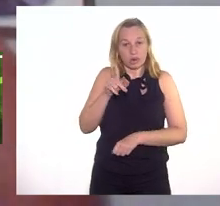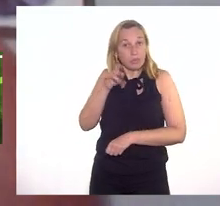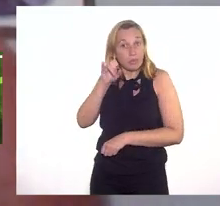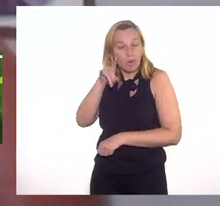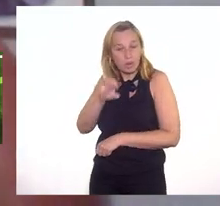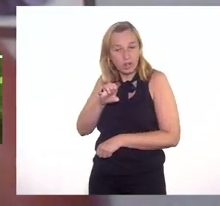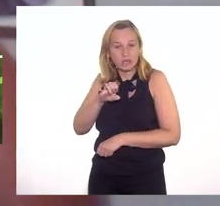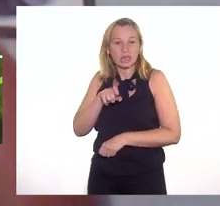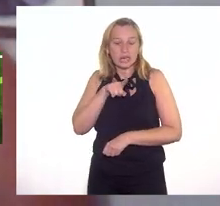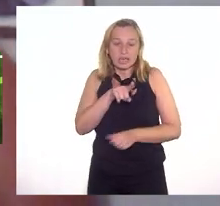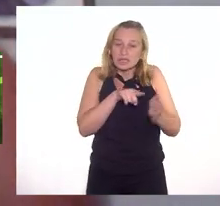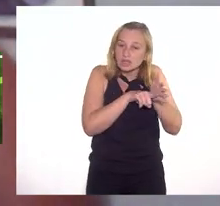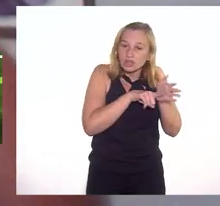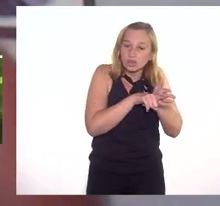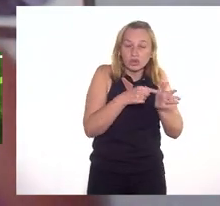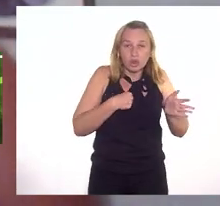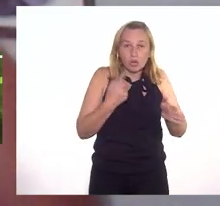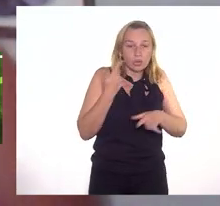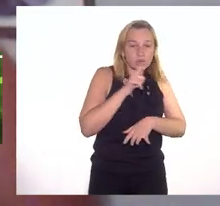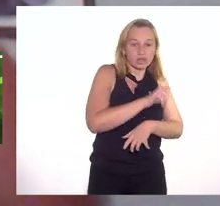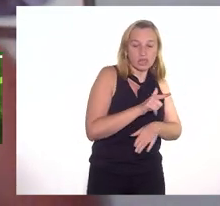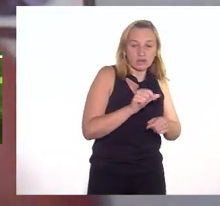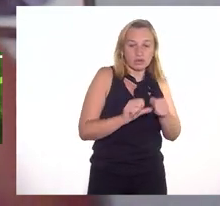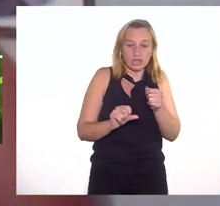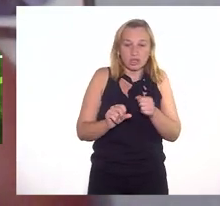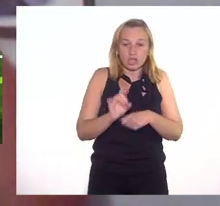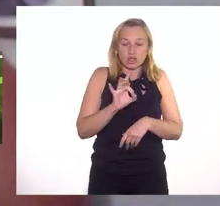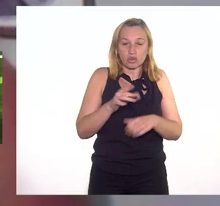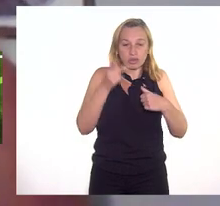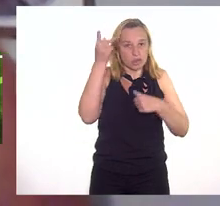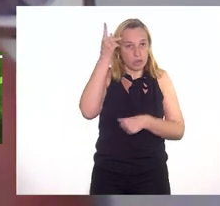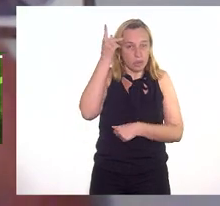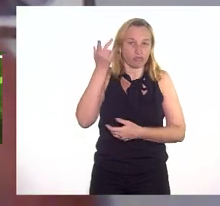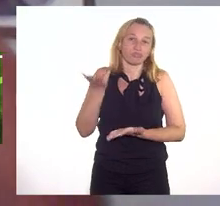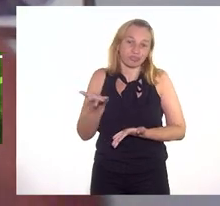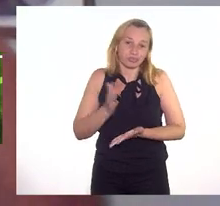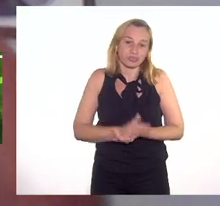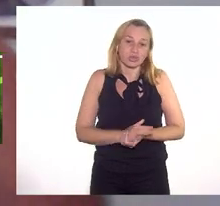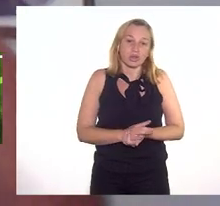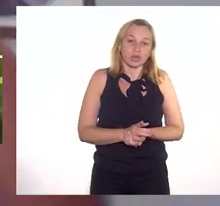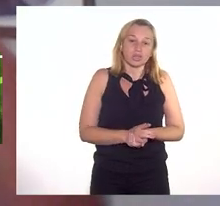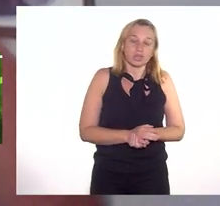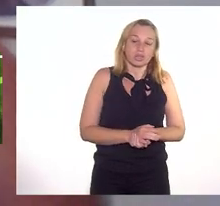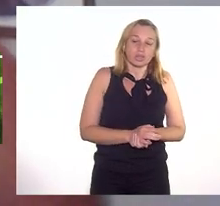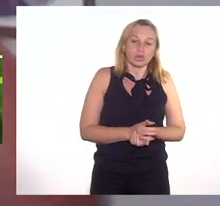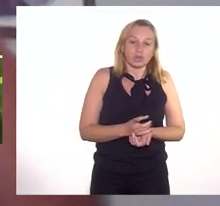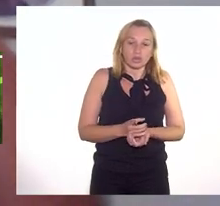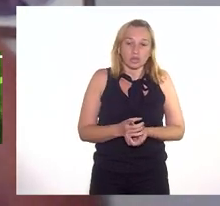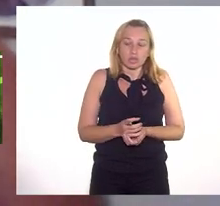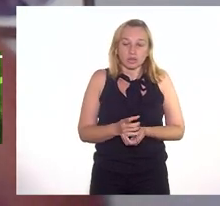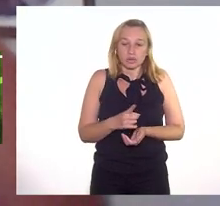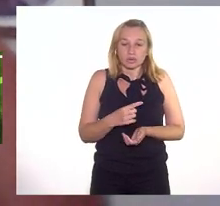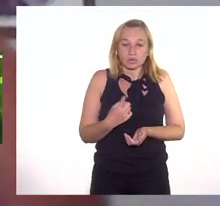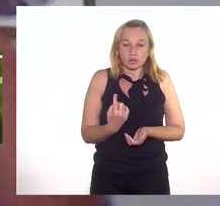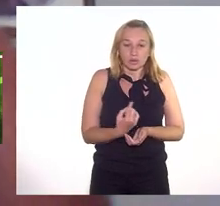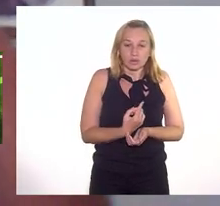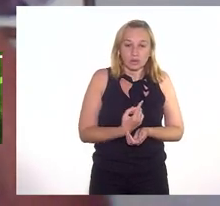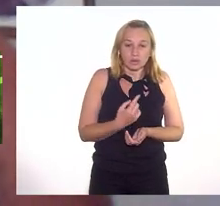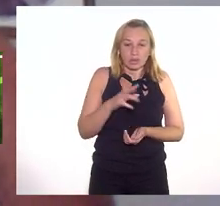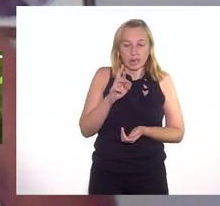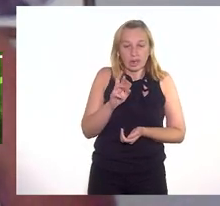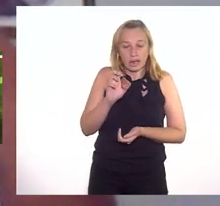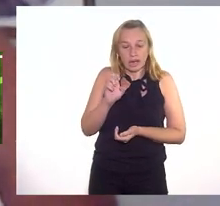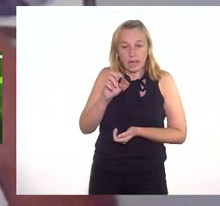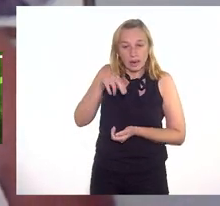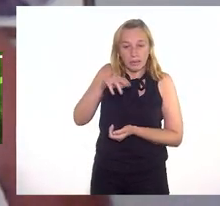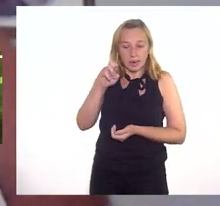esse diagnóstico eu consegui que ele fosse feito somente em São Paulo. Como somos, como eu falei no começo, remanescentes,